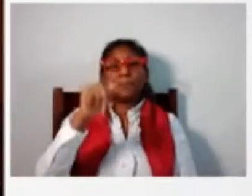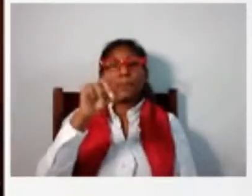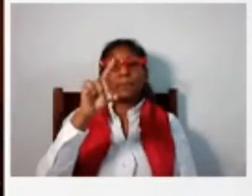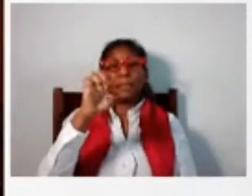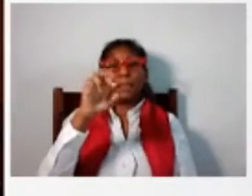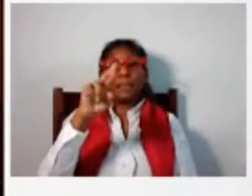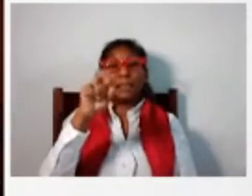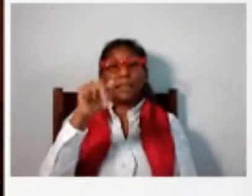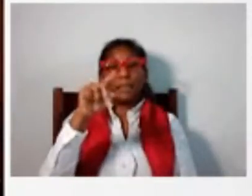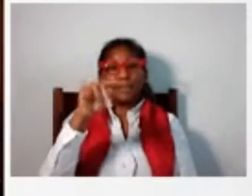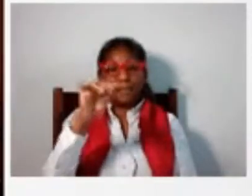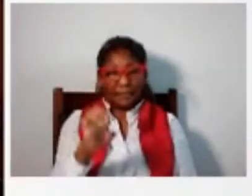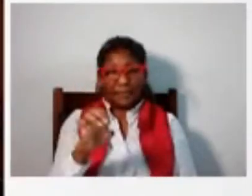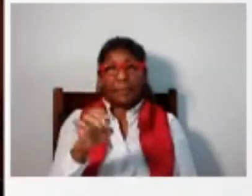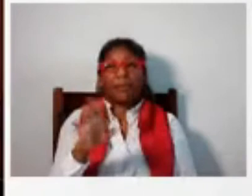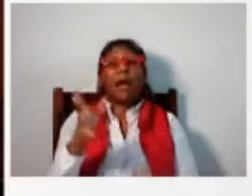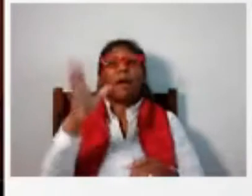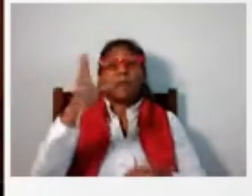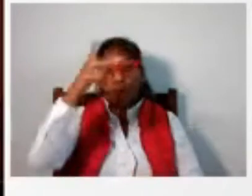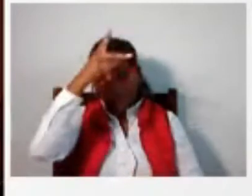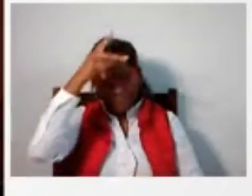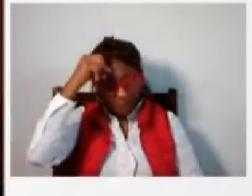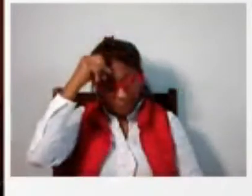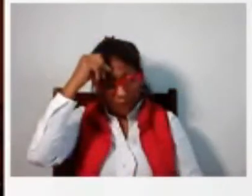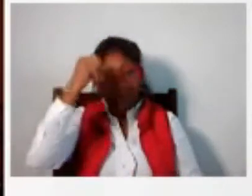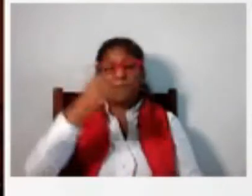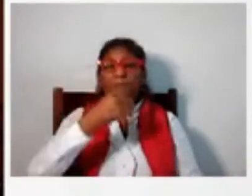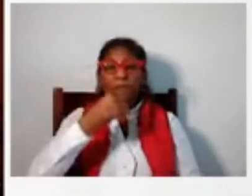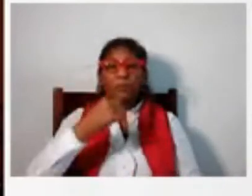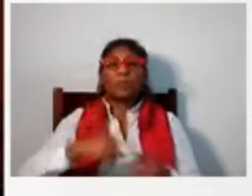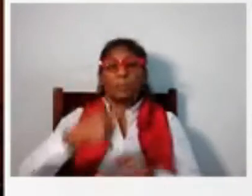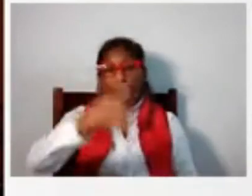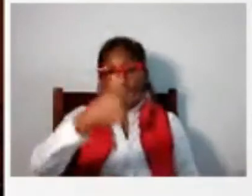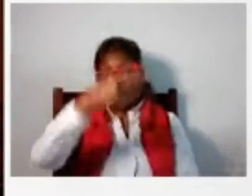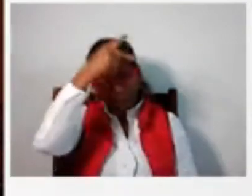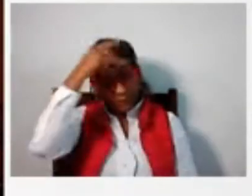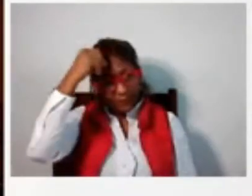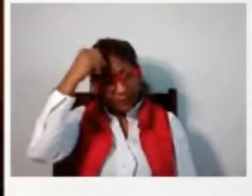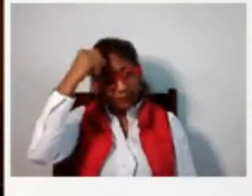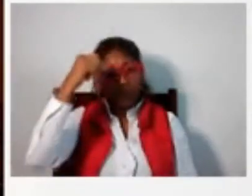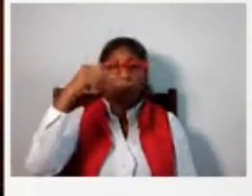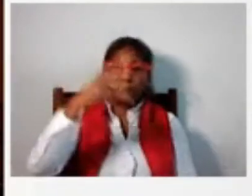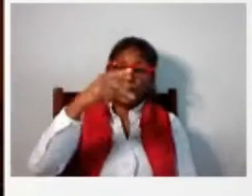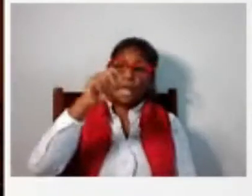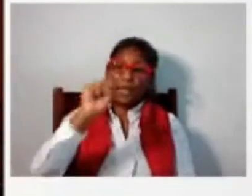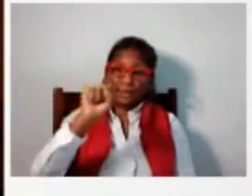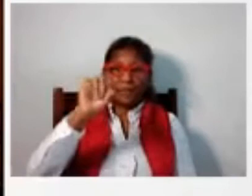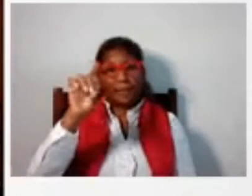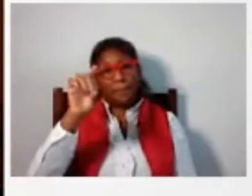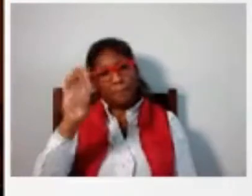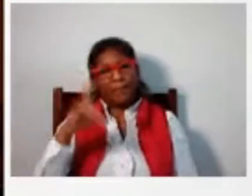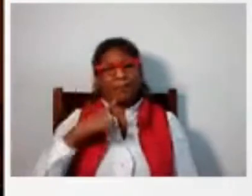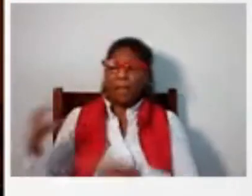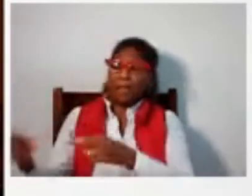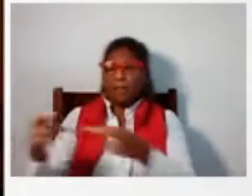aqui, nessas regiões, além dos prefeitos dos nossos outros partidos, temos prefeitos e vice-prefeitos do PSDB também, nas regiões que mantêm